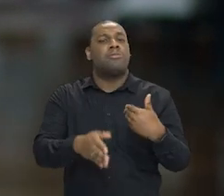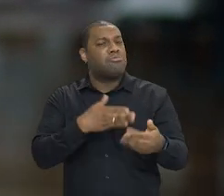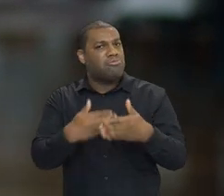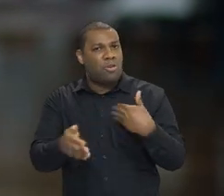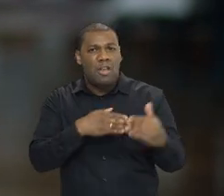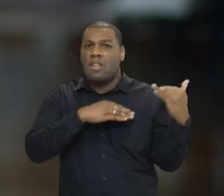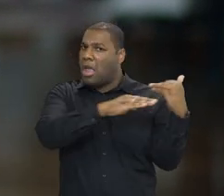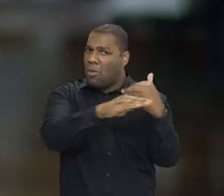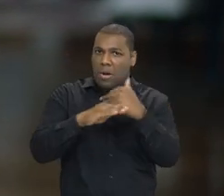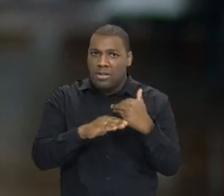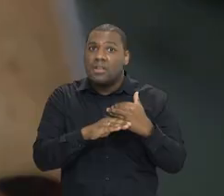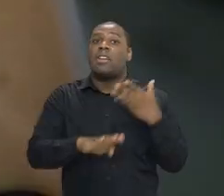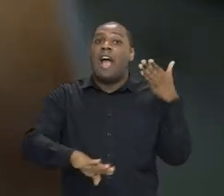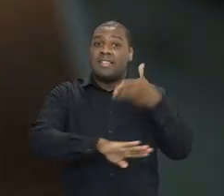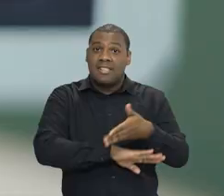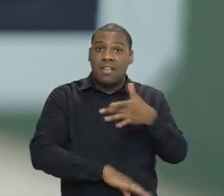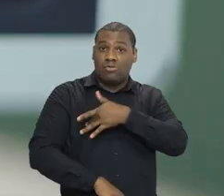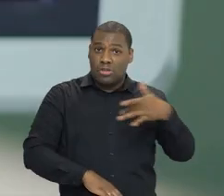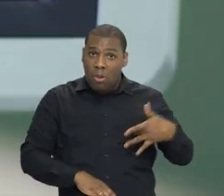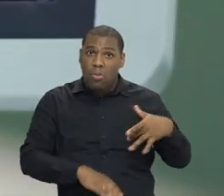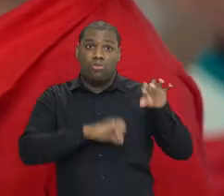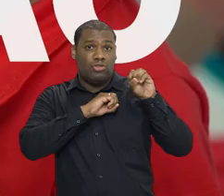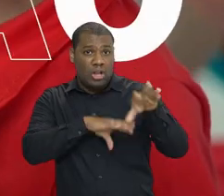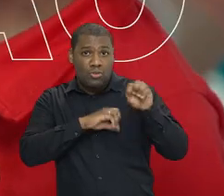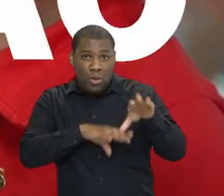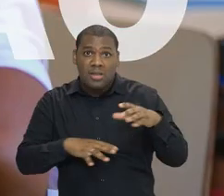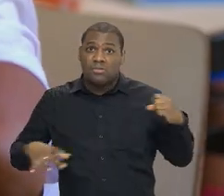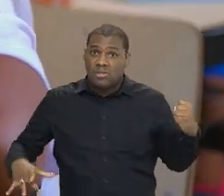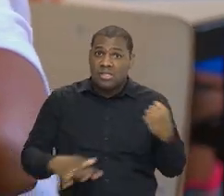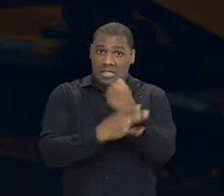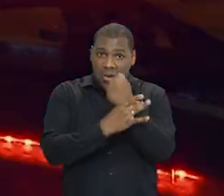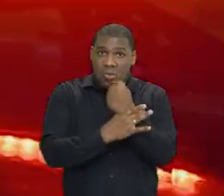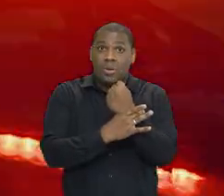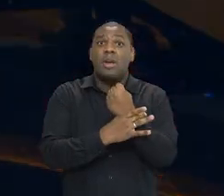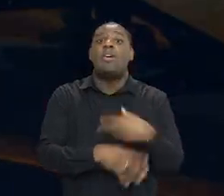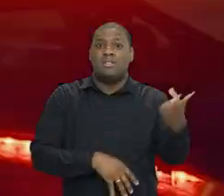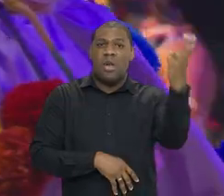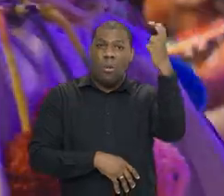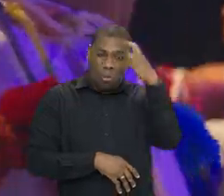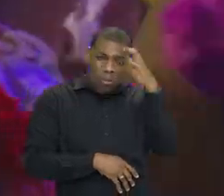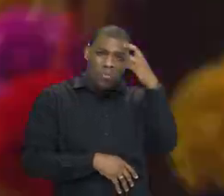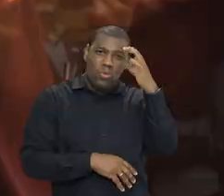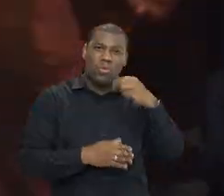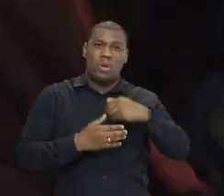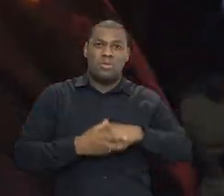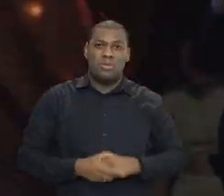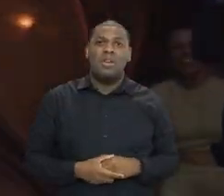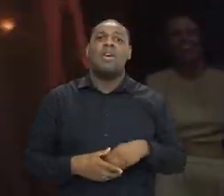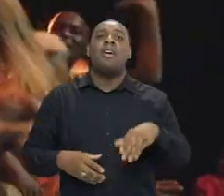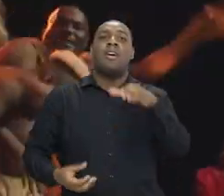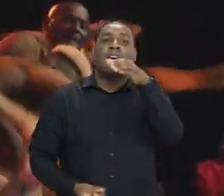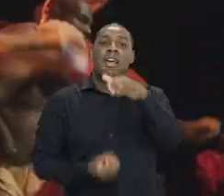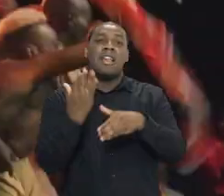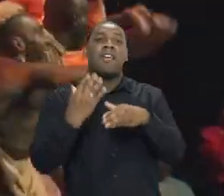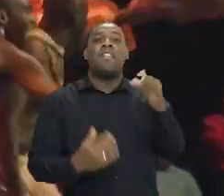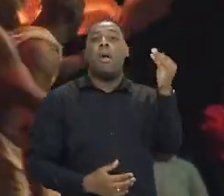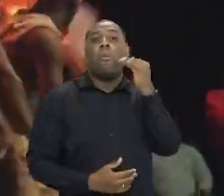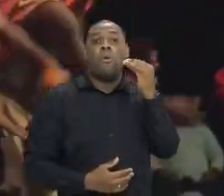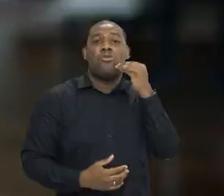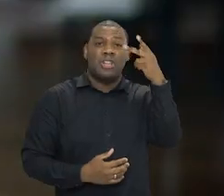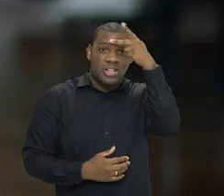raça. É tornar igualitário o acesso à saúde, à educação, à segurança, aos bens culturais. É